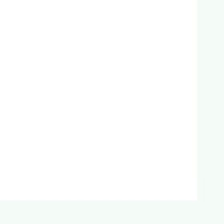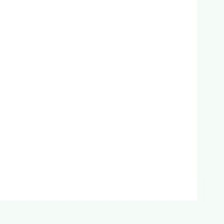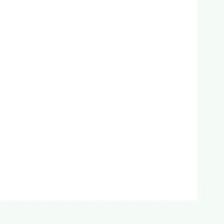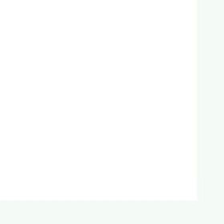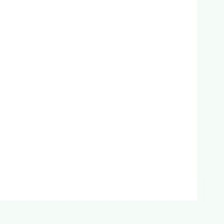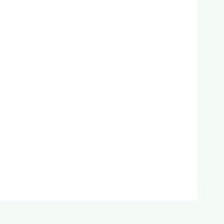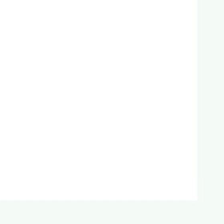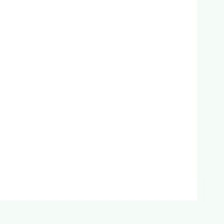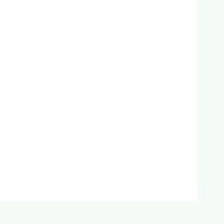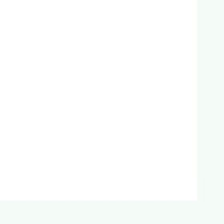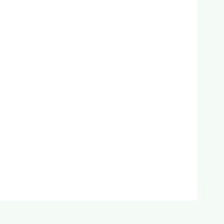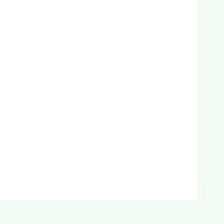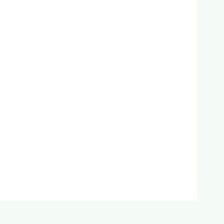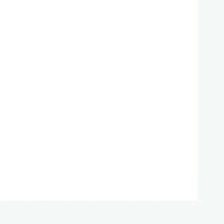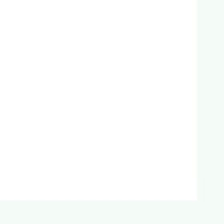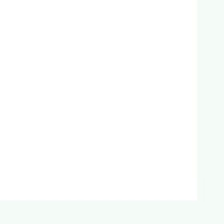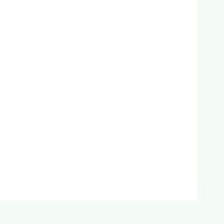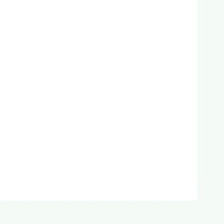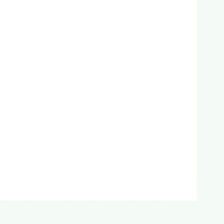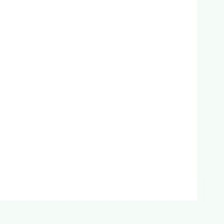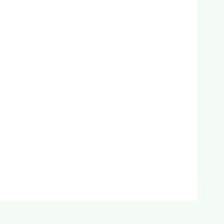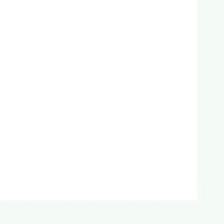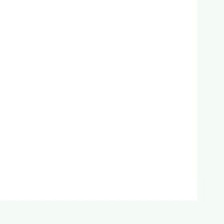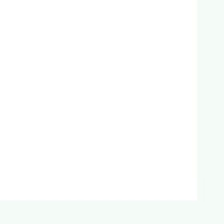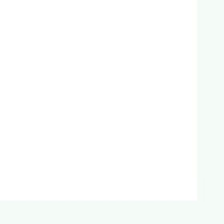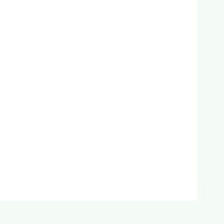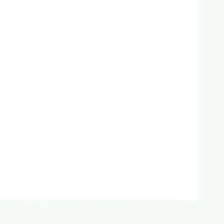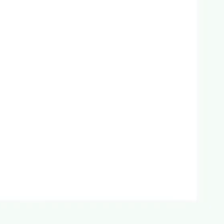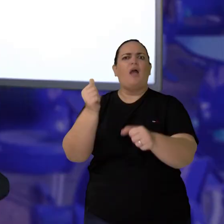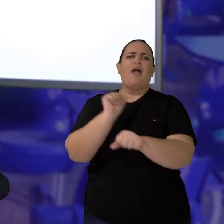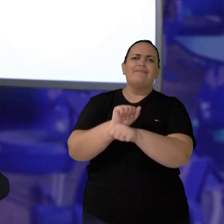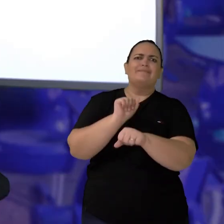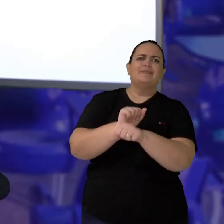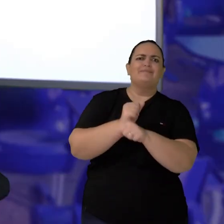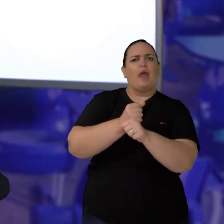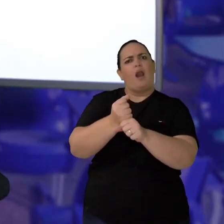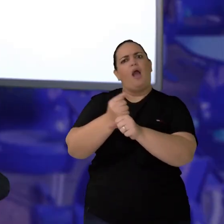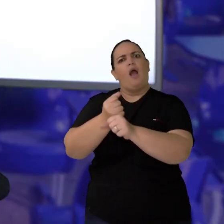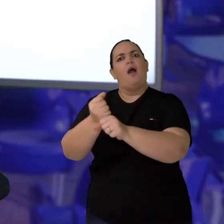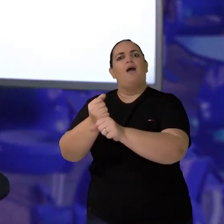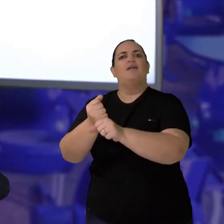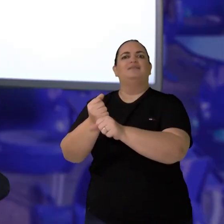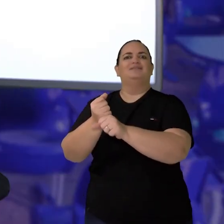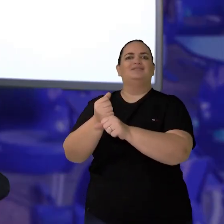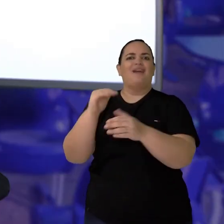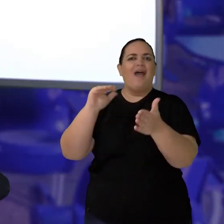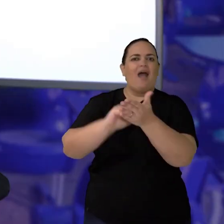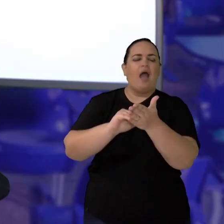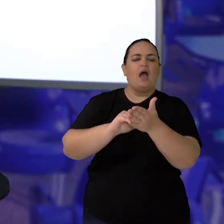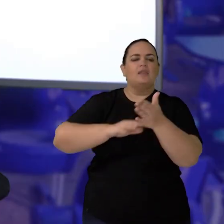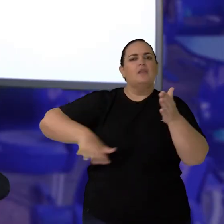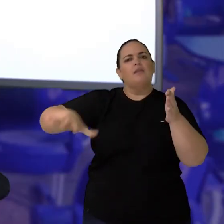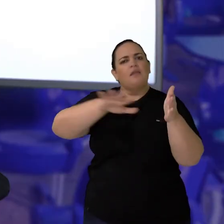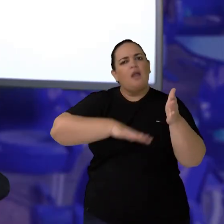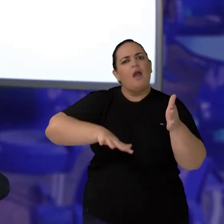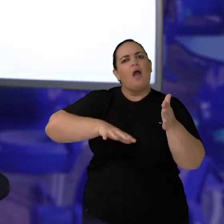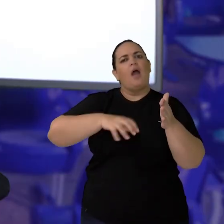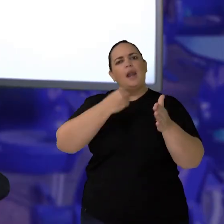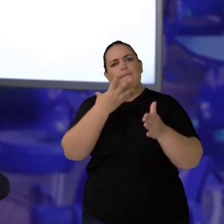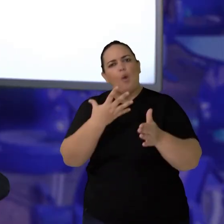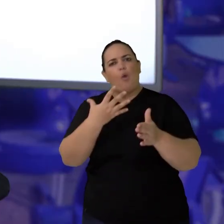a nossa cidade querida vai ficar segura para a gente? Meu povo, se são potências